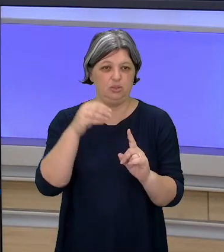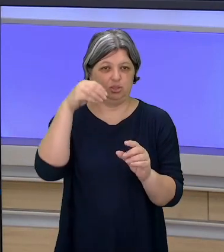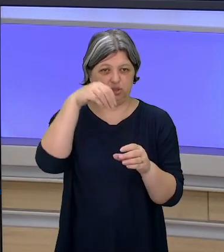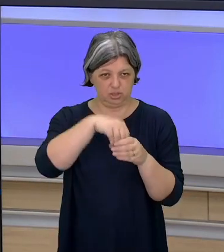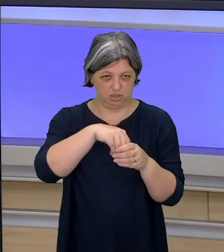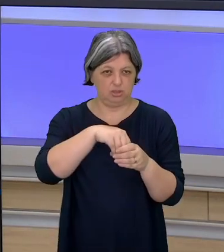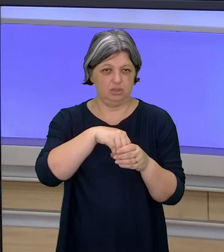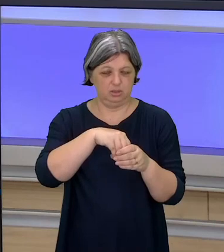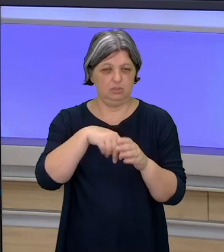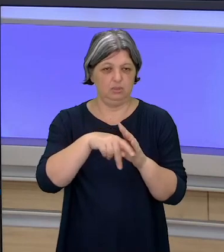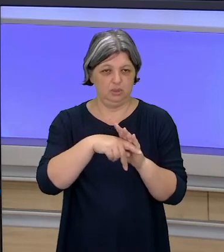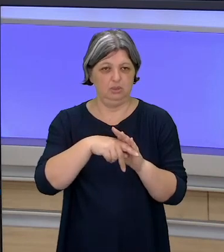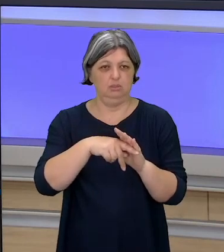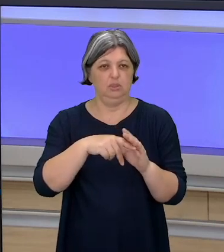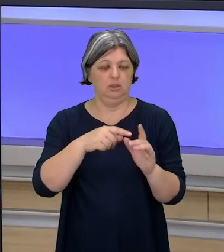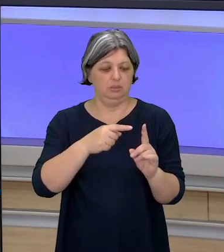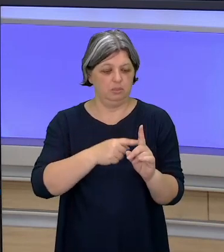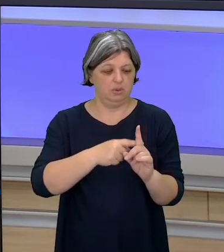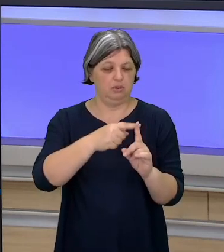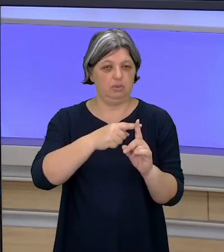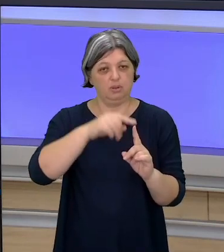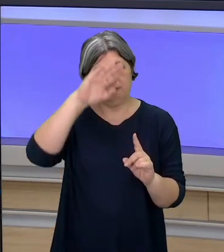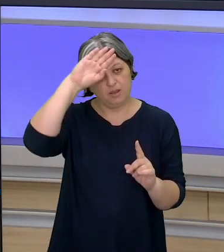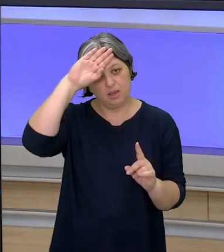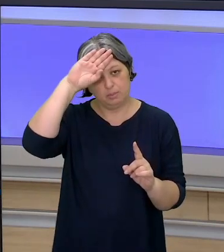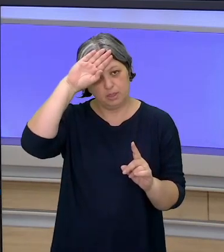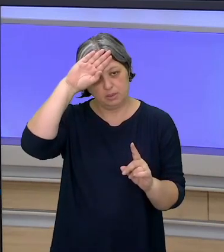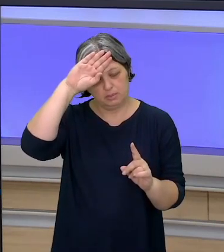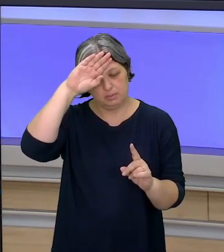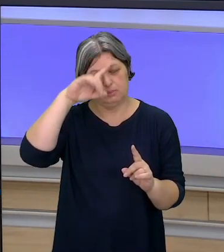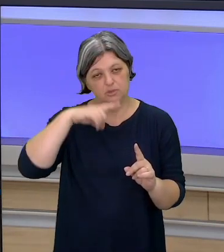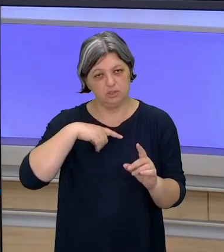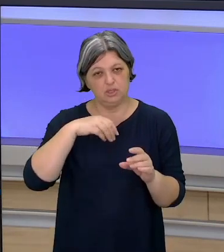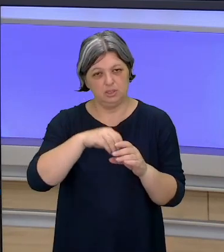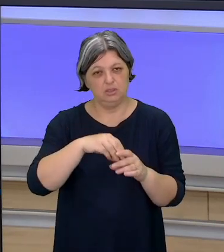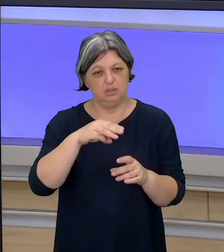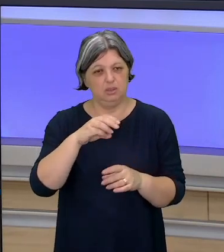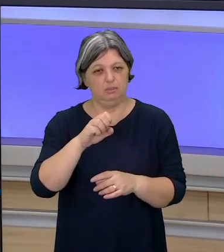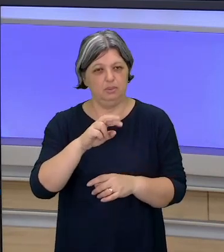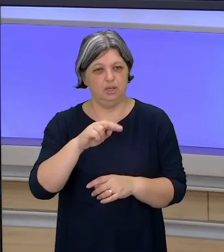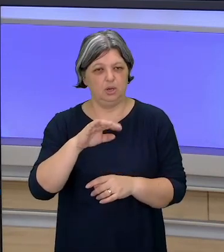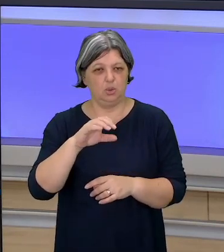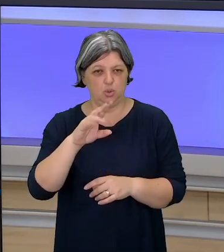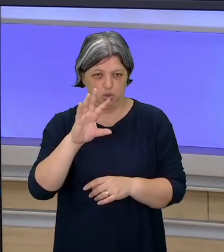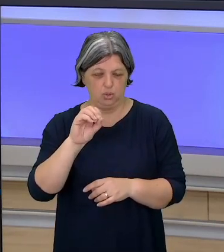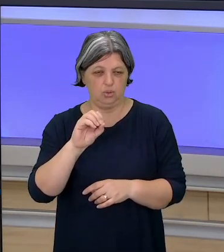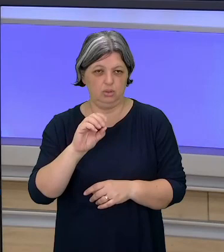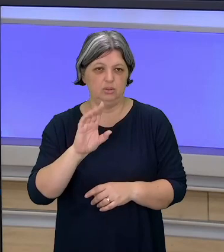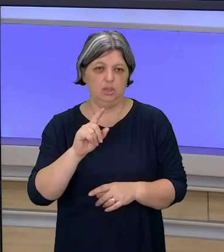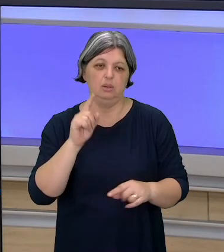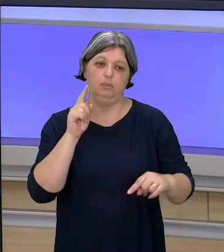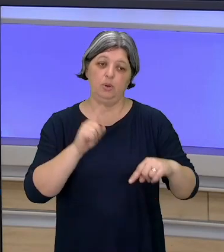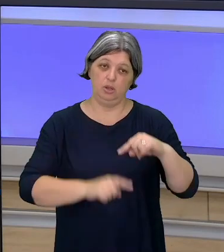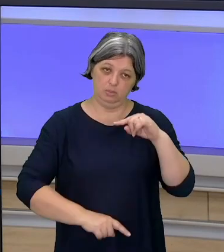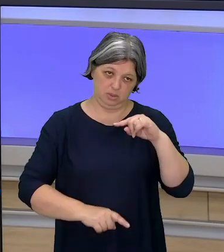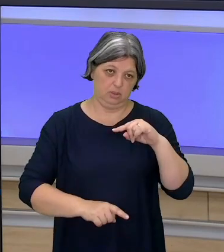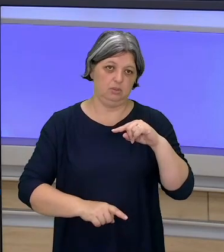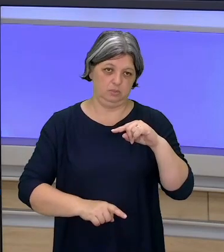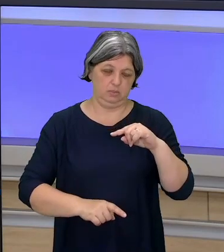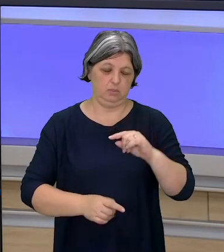dentro, que era o que a gente usava para medir febre. Só que o mercúrio... Eu já era adolescente quando eles proibiram esses tipos de